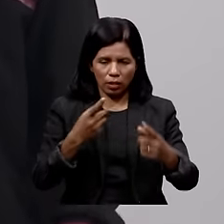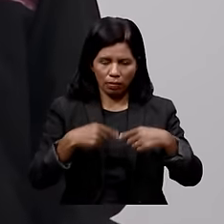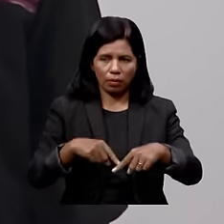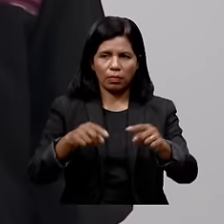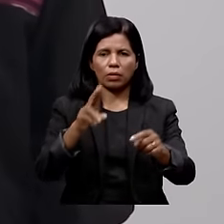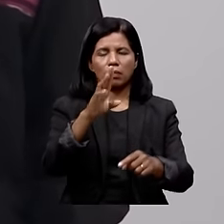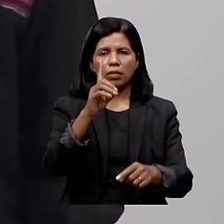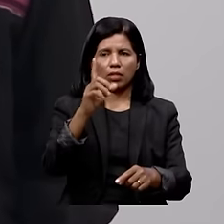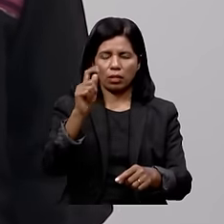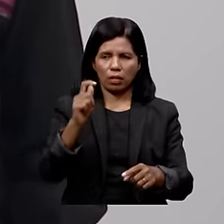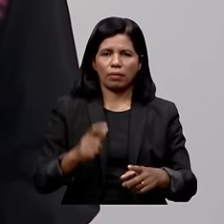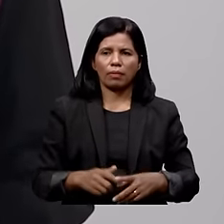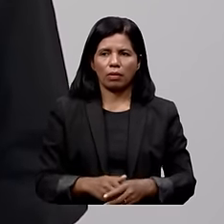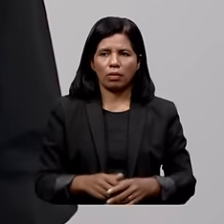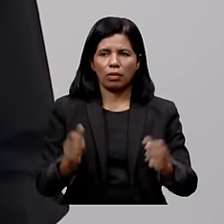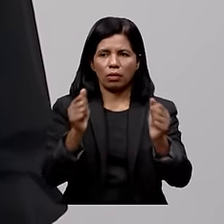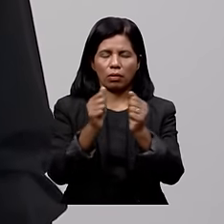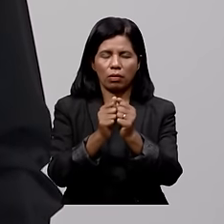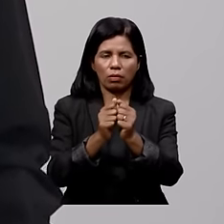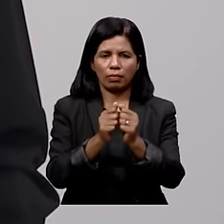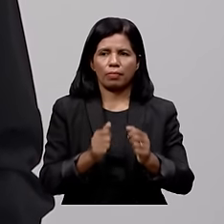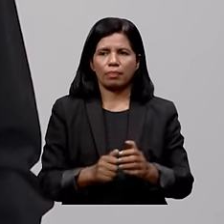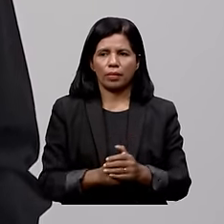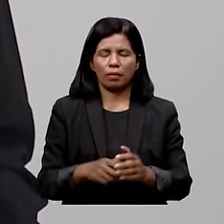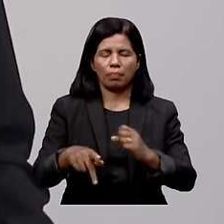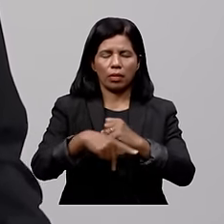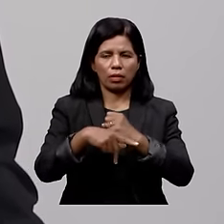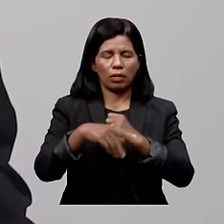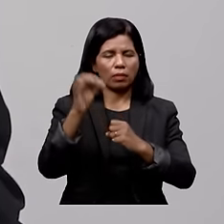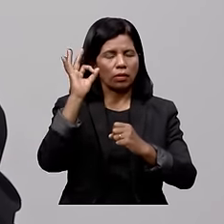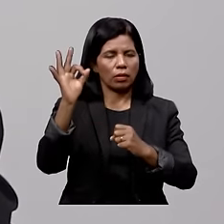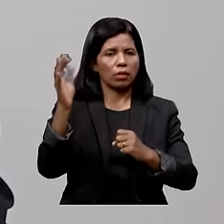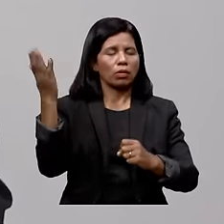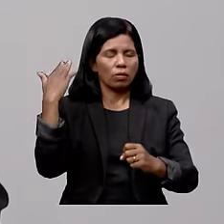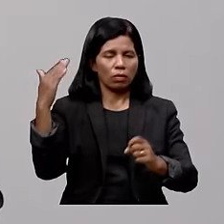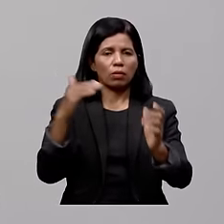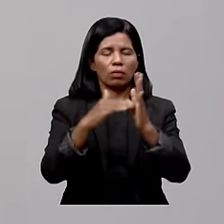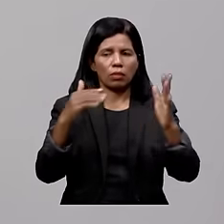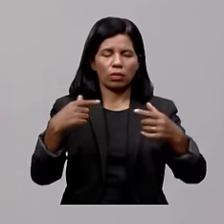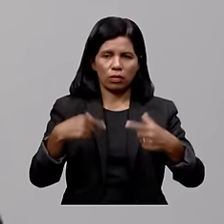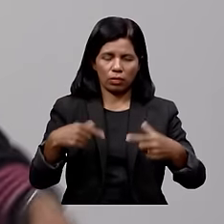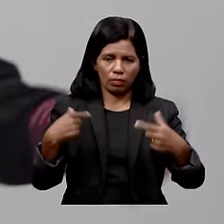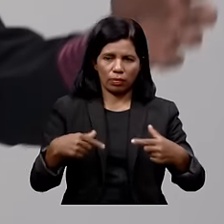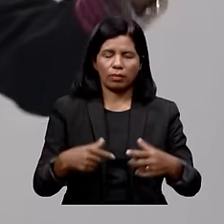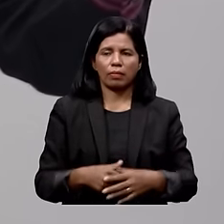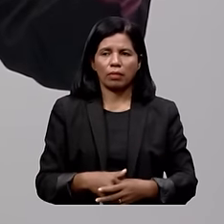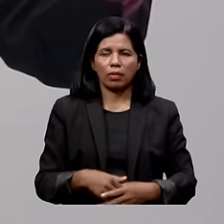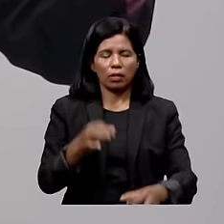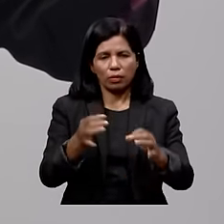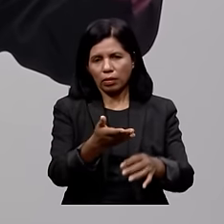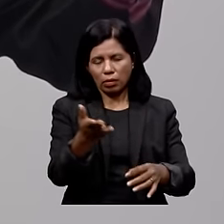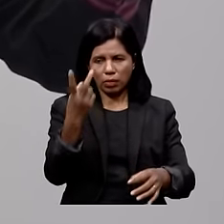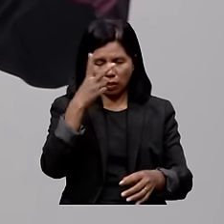DT, o Fretilinha, e o golpe contra o golpe, o malo. Se está bom, se